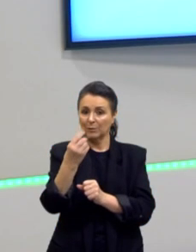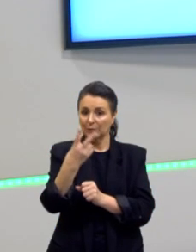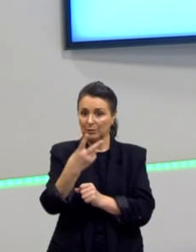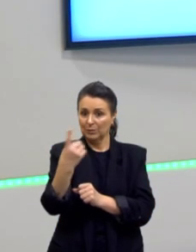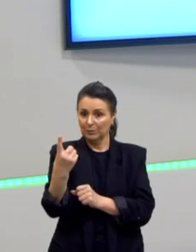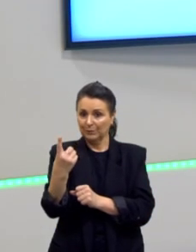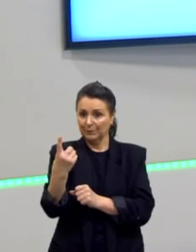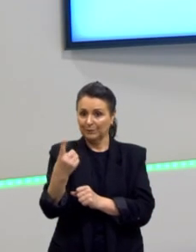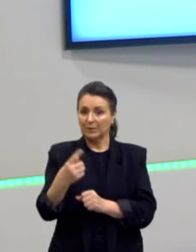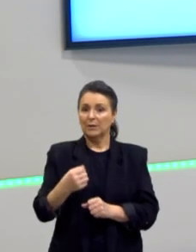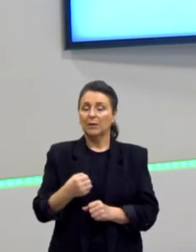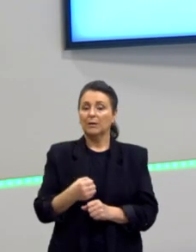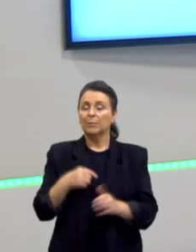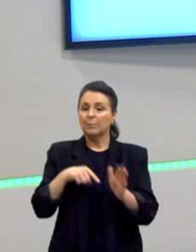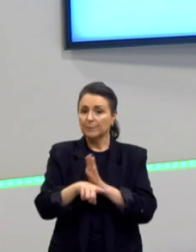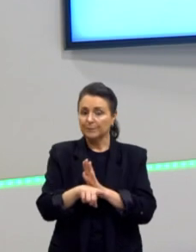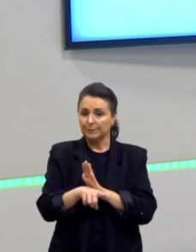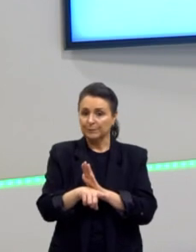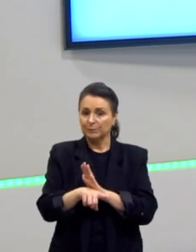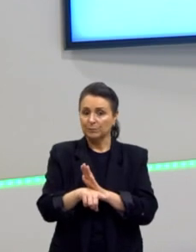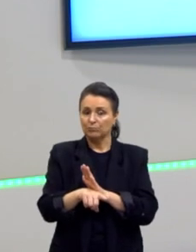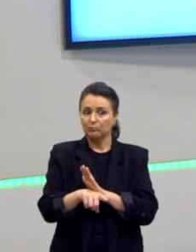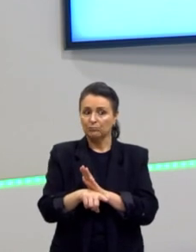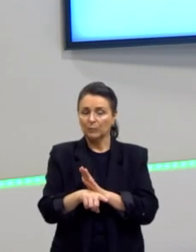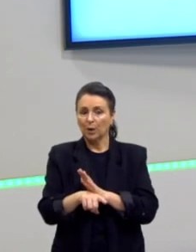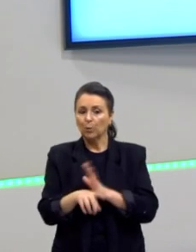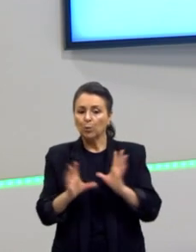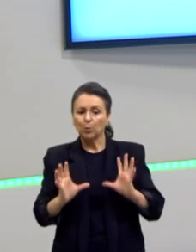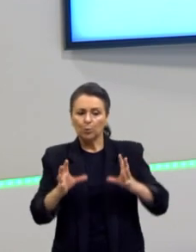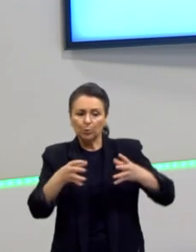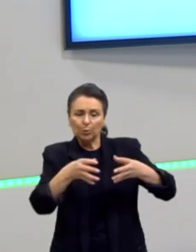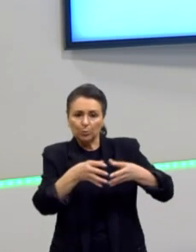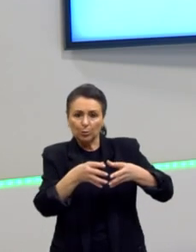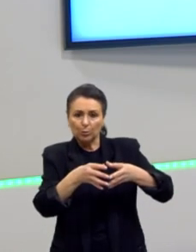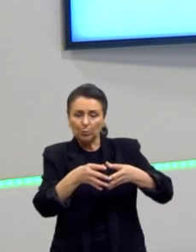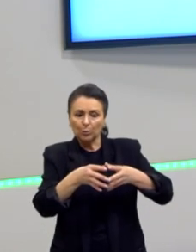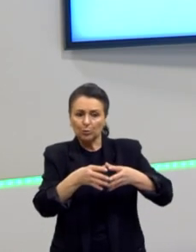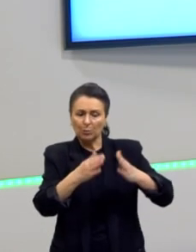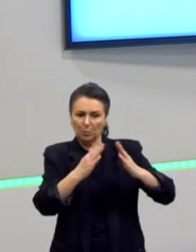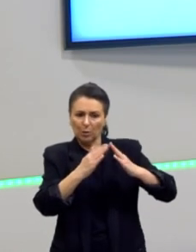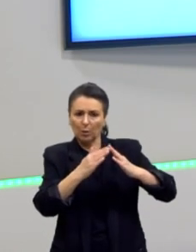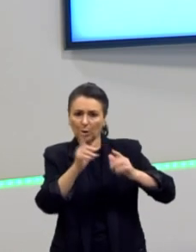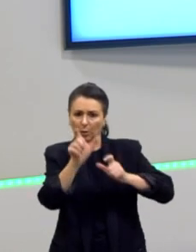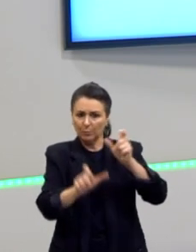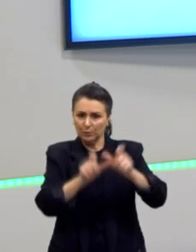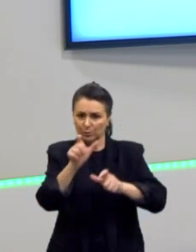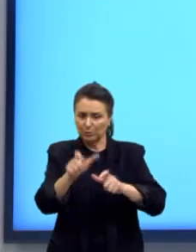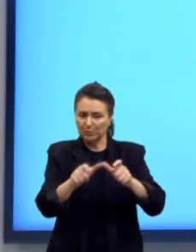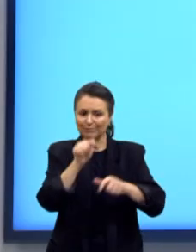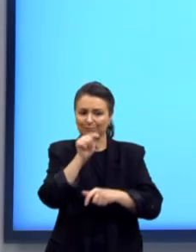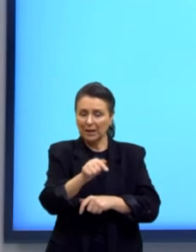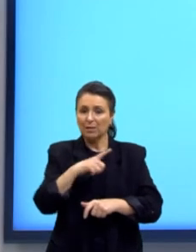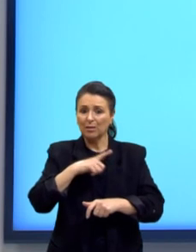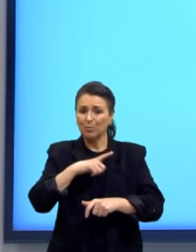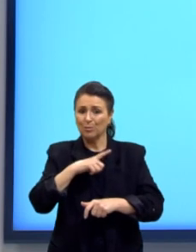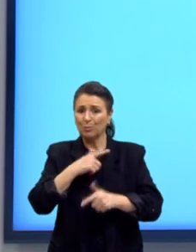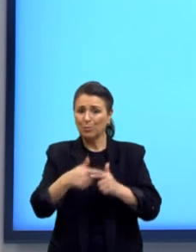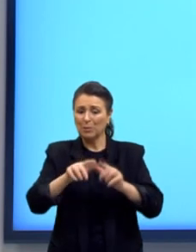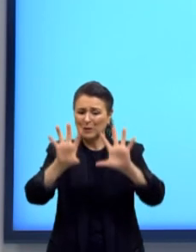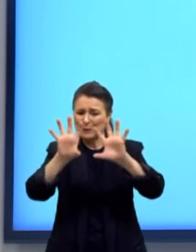a questão diz o seguinte um povoado com cem habitantes está passando por uma situação de